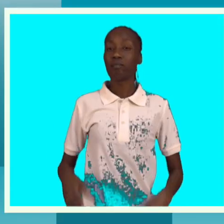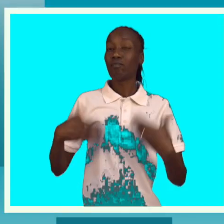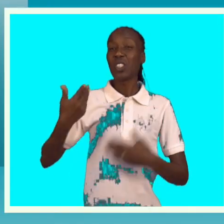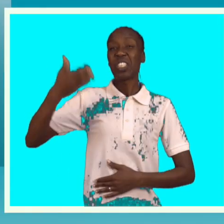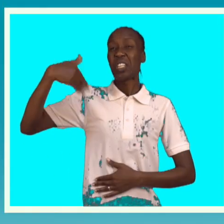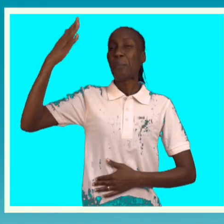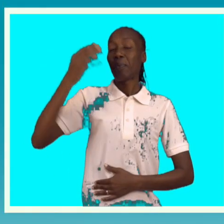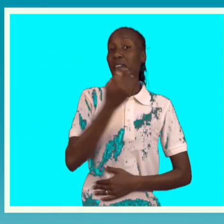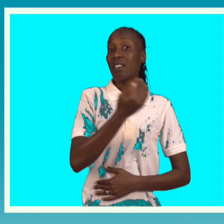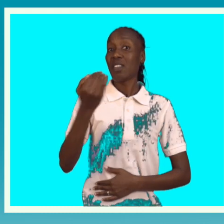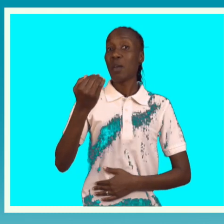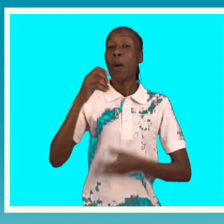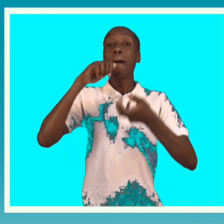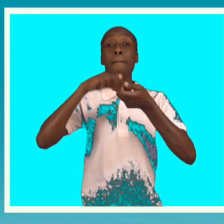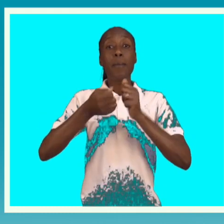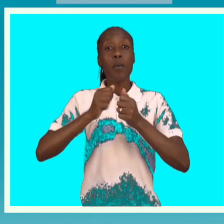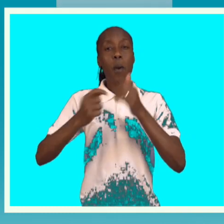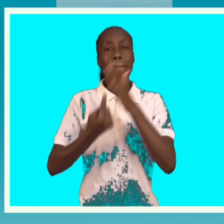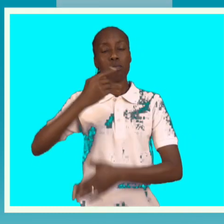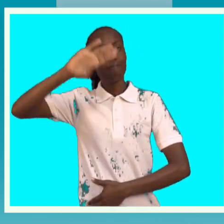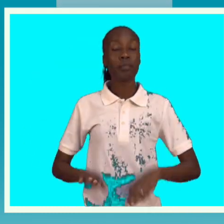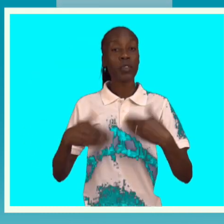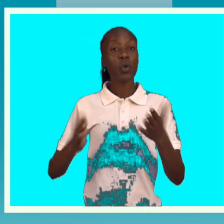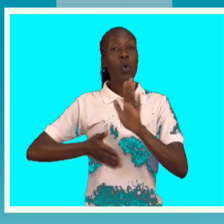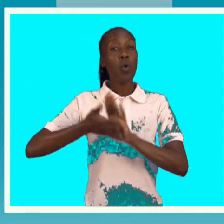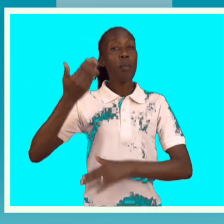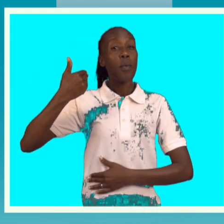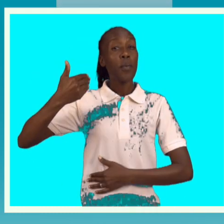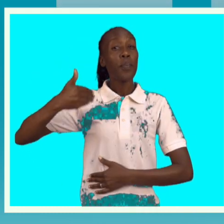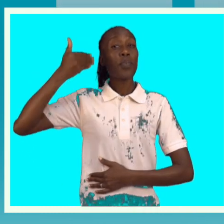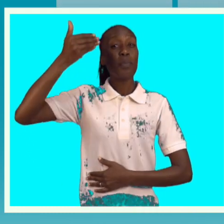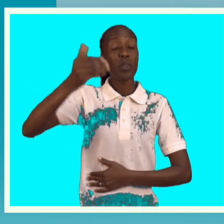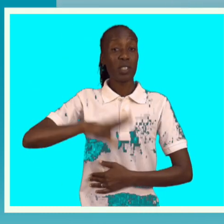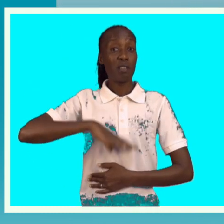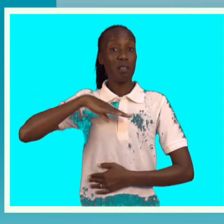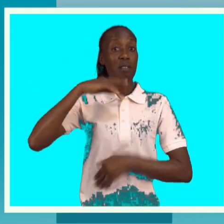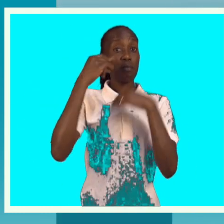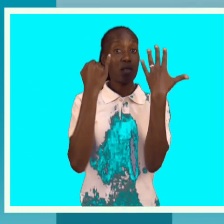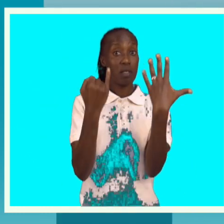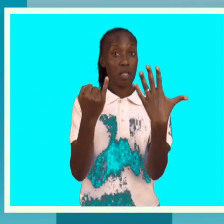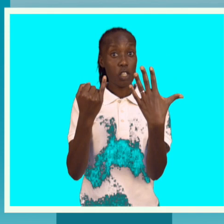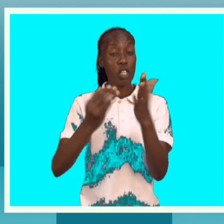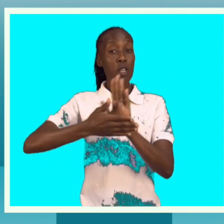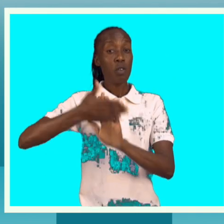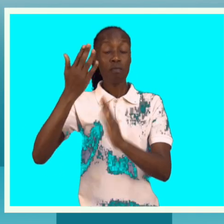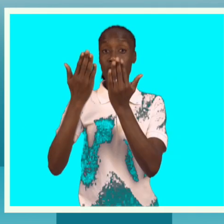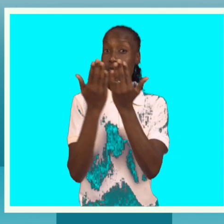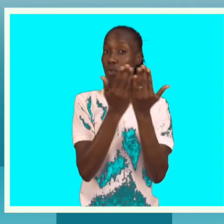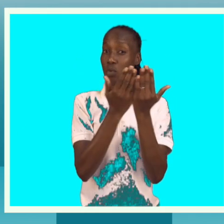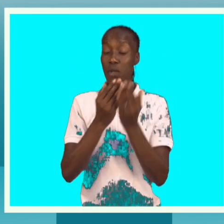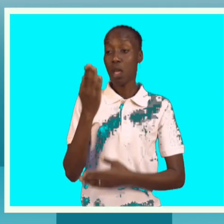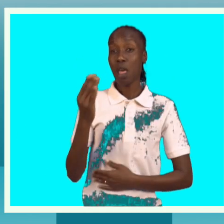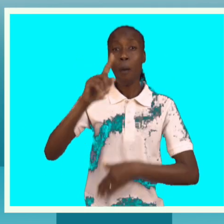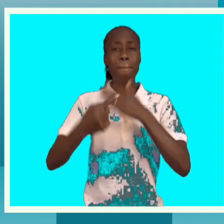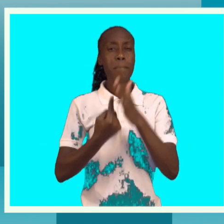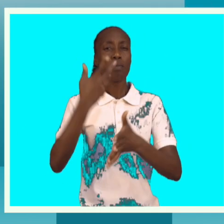Desde criança, porque foi problema de doença. Isso começou depois de seis anos, ter começado a estudar. Então, depois ele